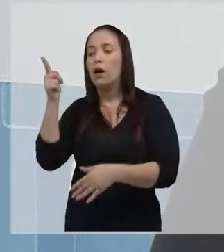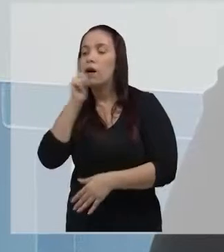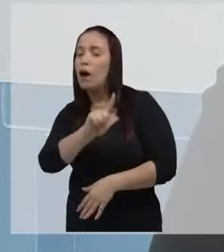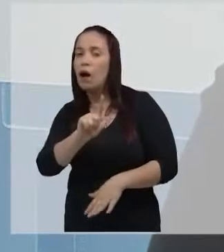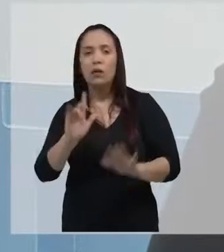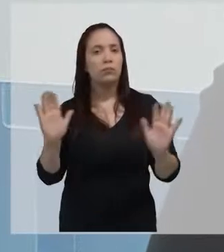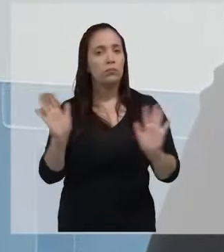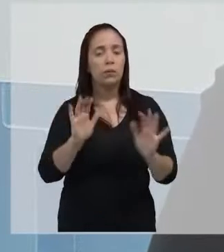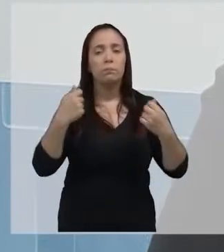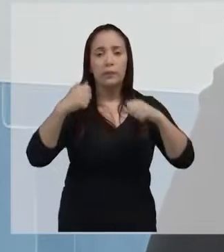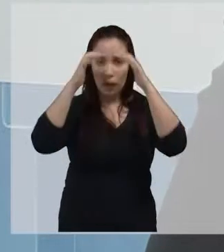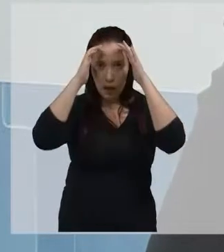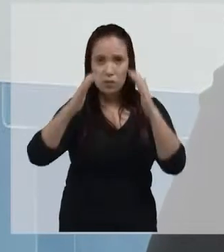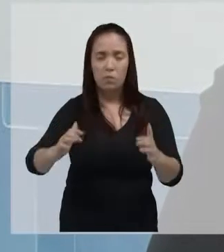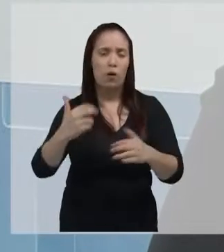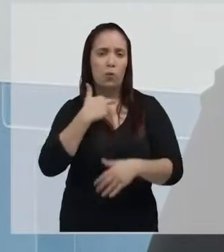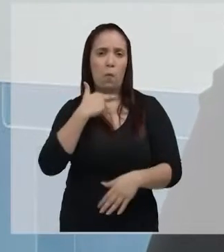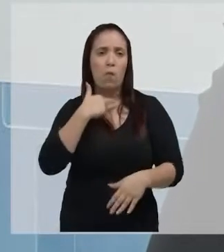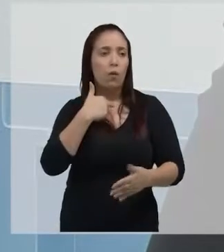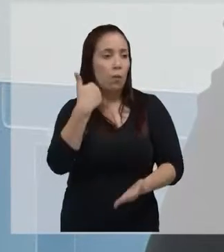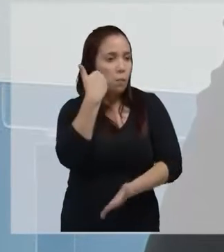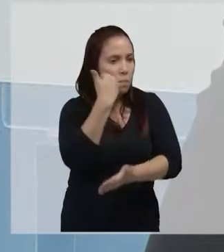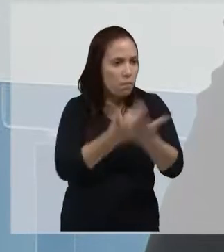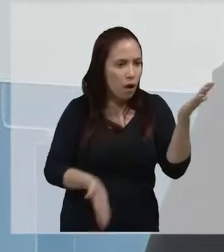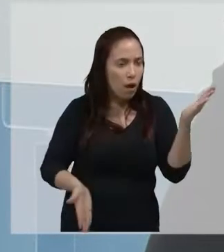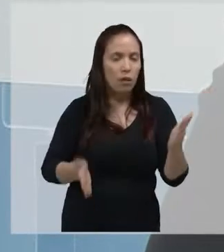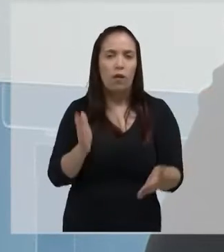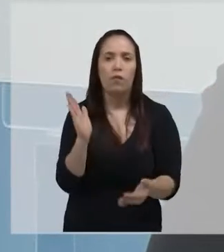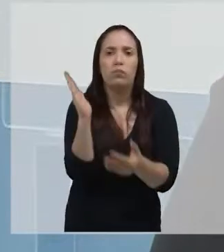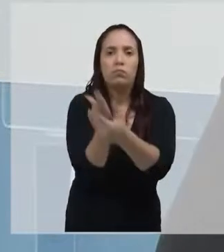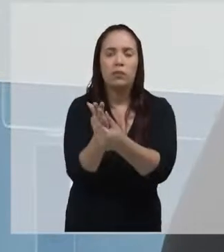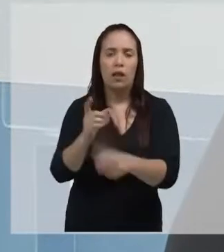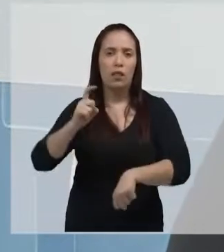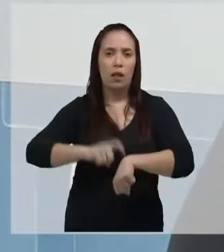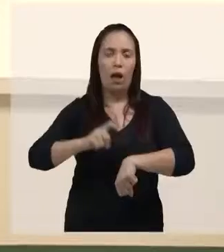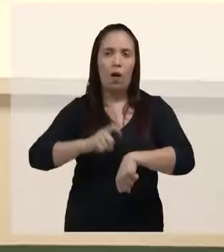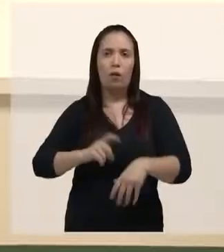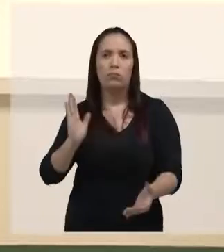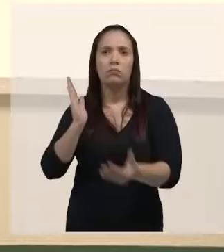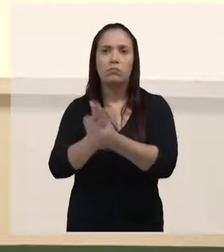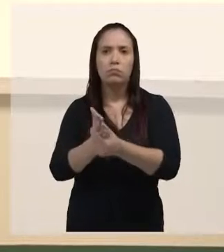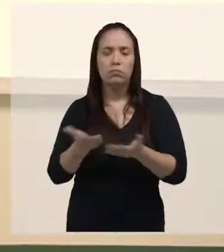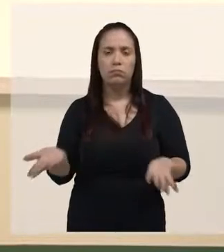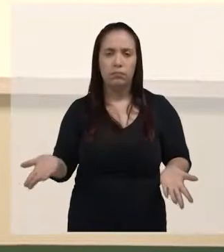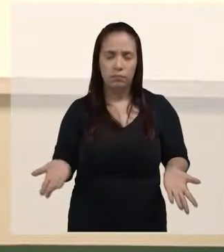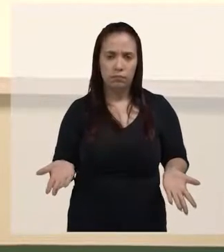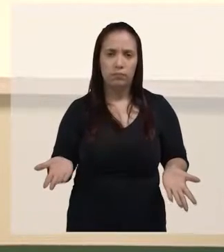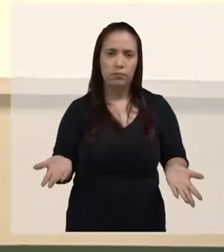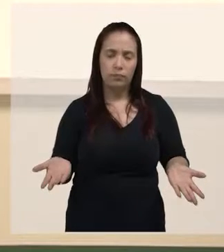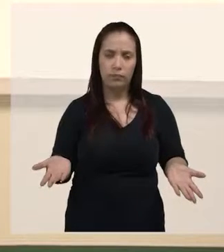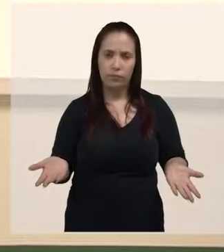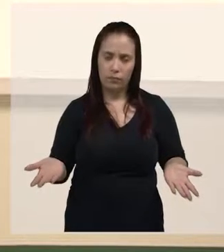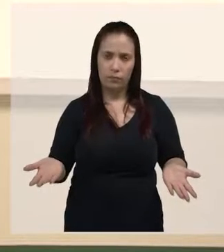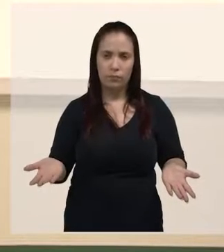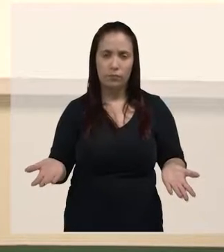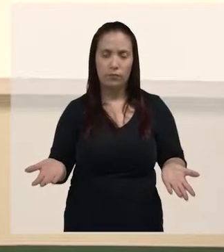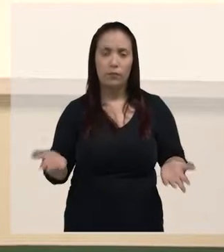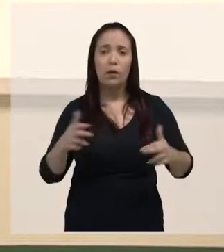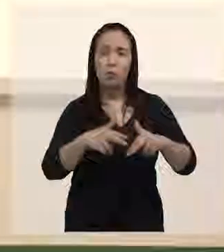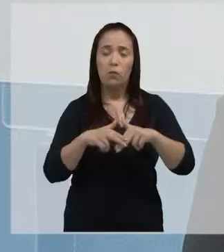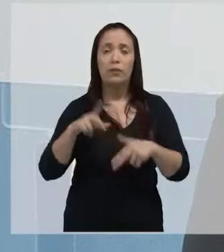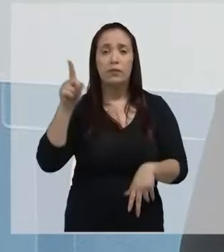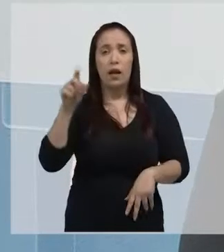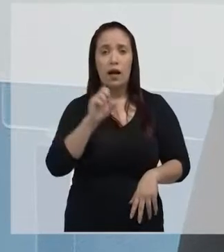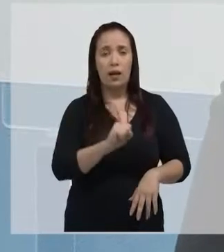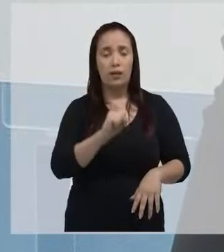ganhou. Então, tudo que se pede ou se ganha lá, eles judicializam. E dão ao Supremo